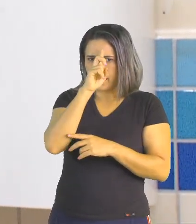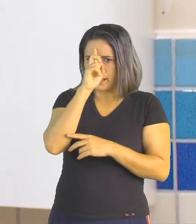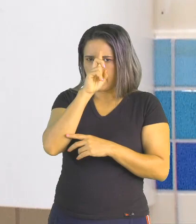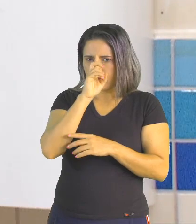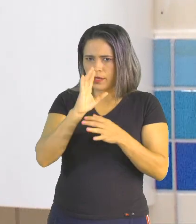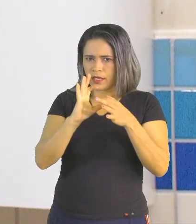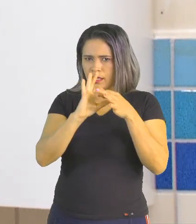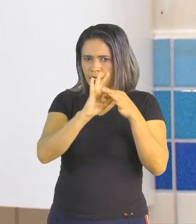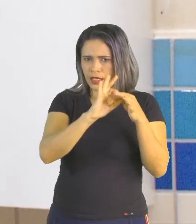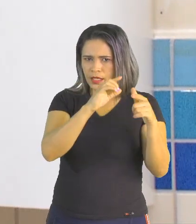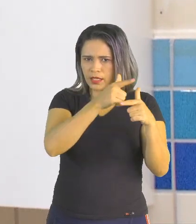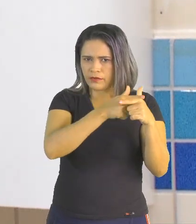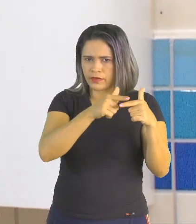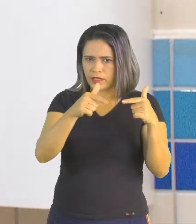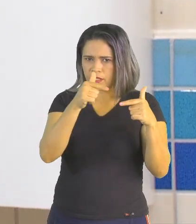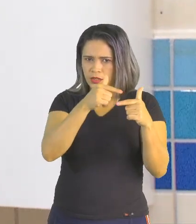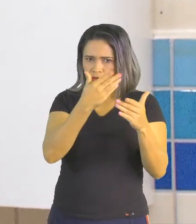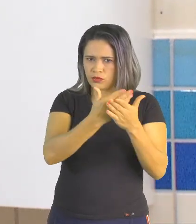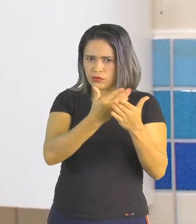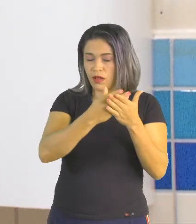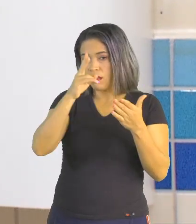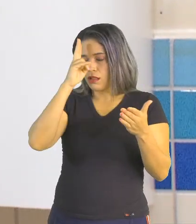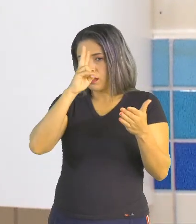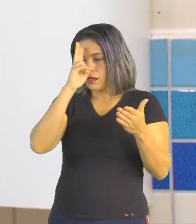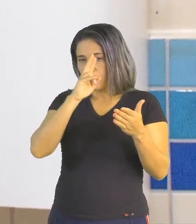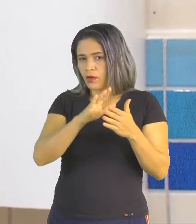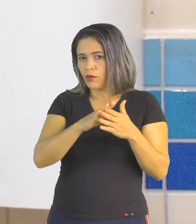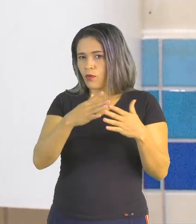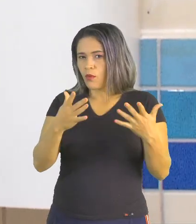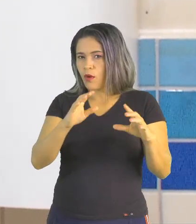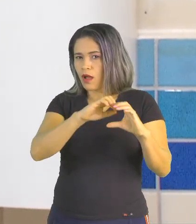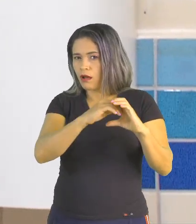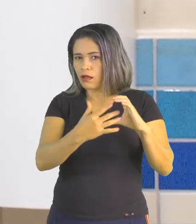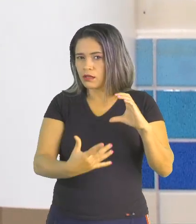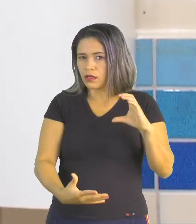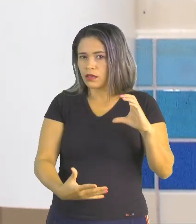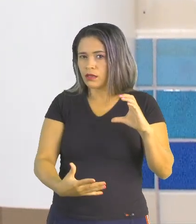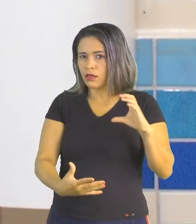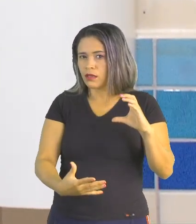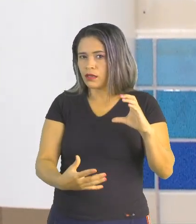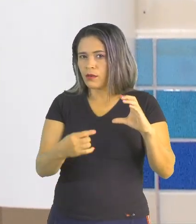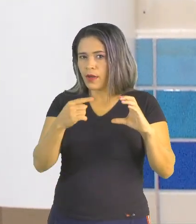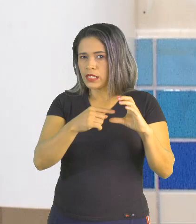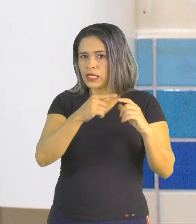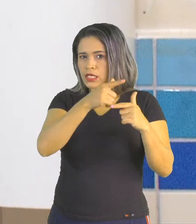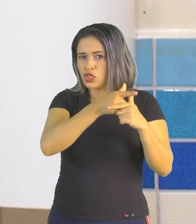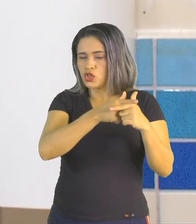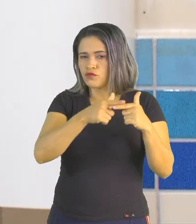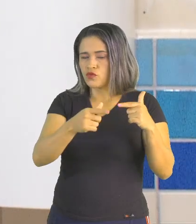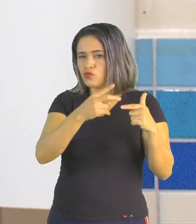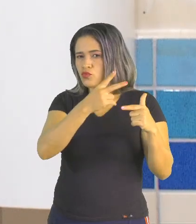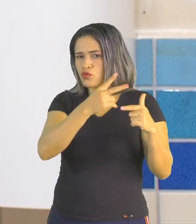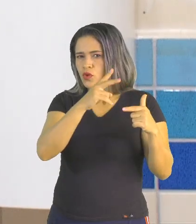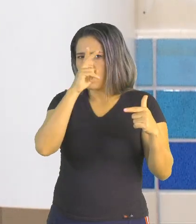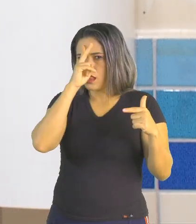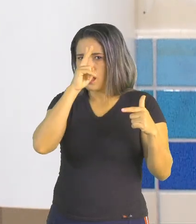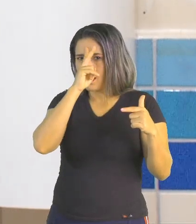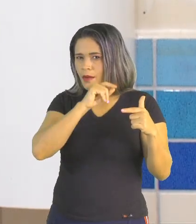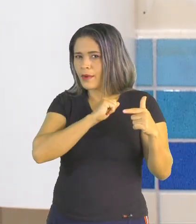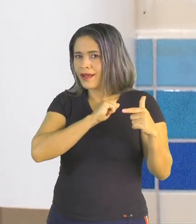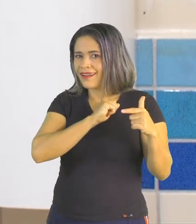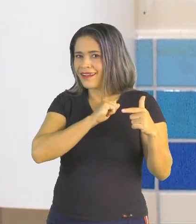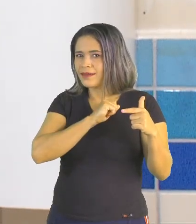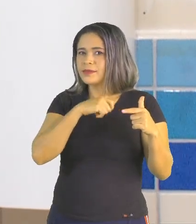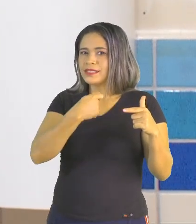da divisibilidade? Lembra qual era a característica para ser divisível por 2? Teria que